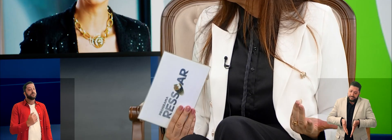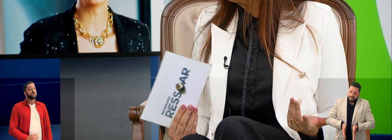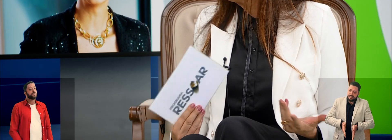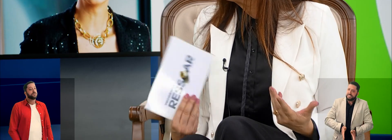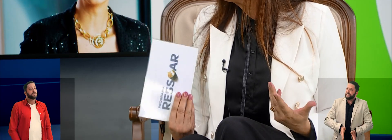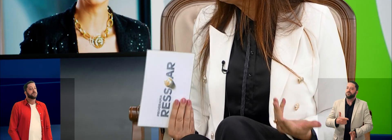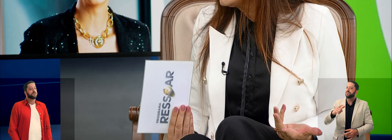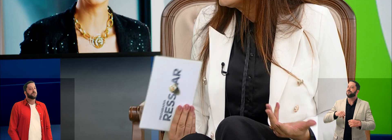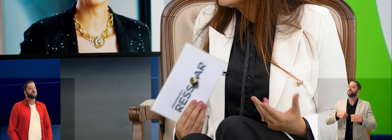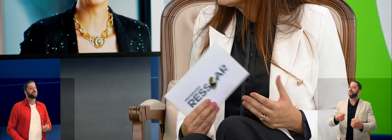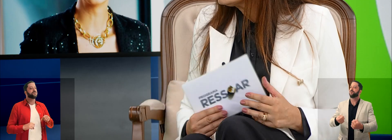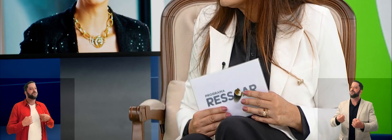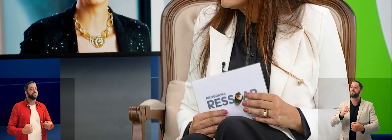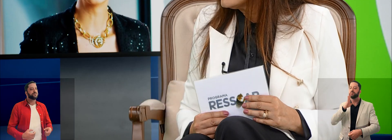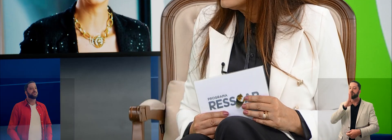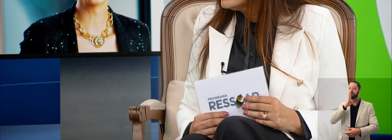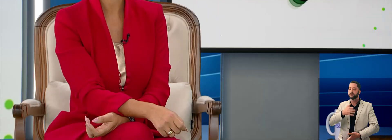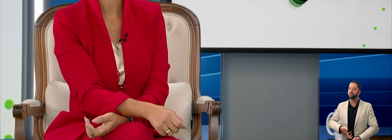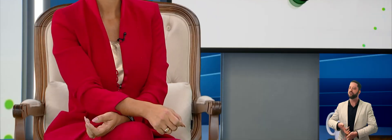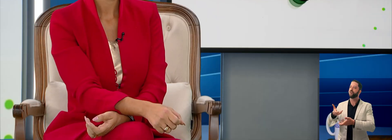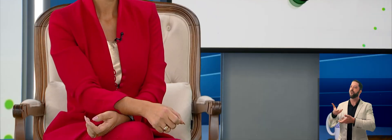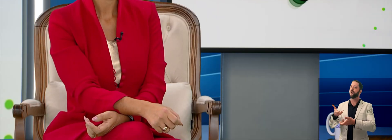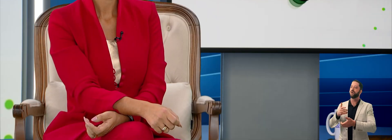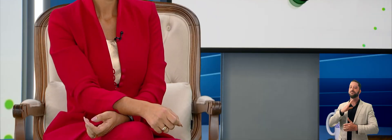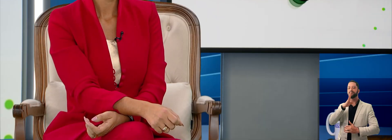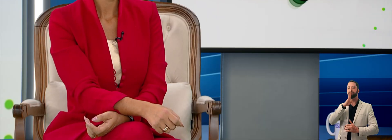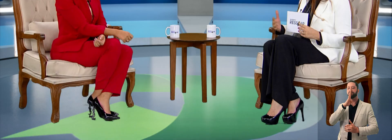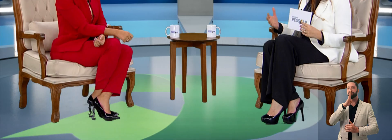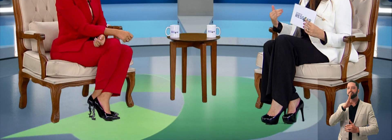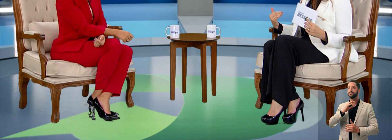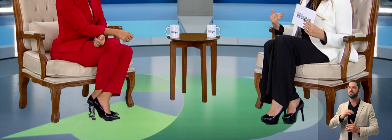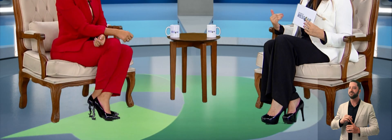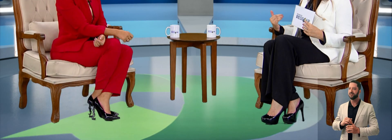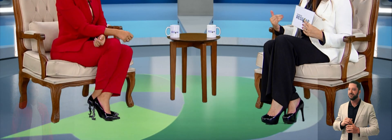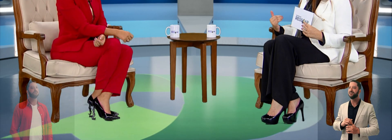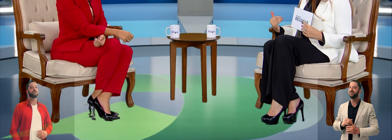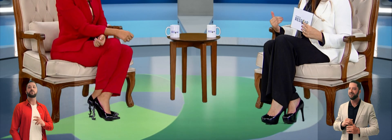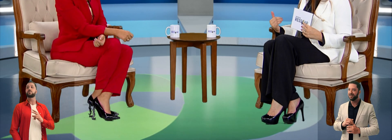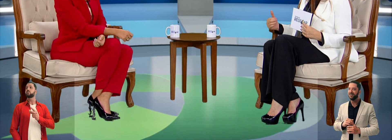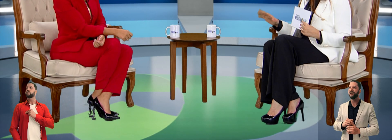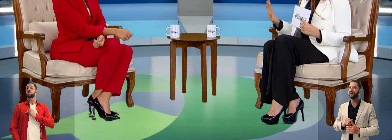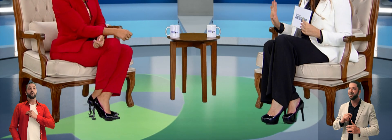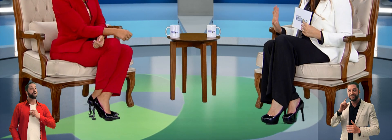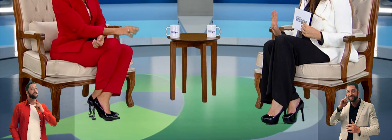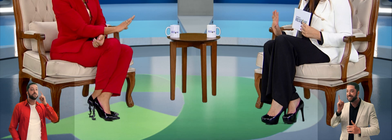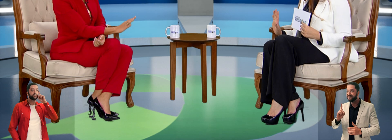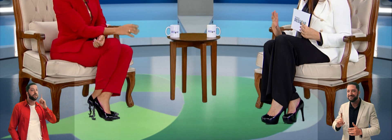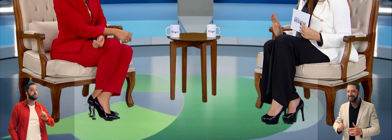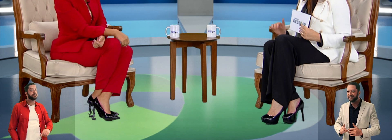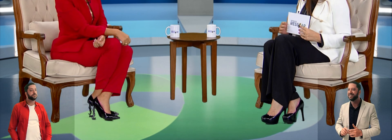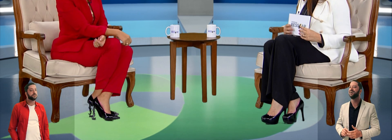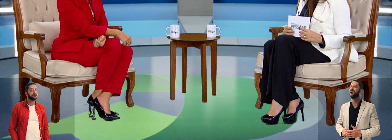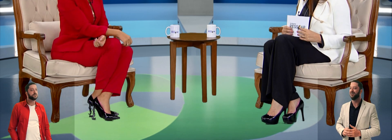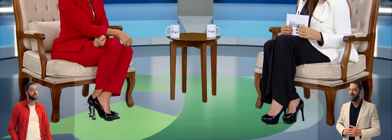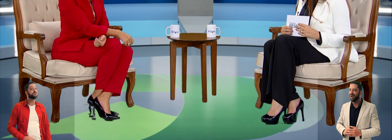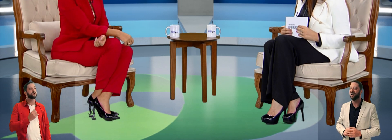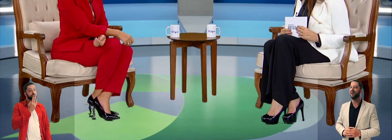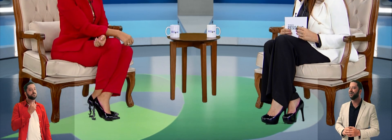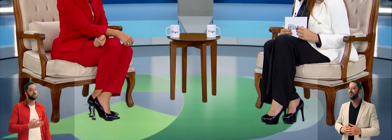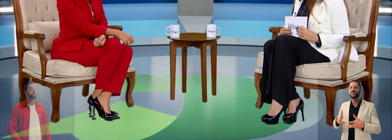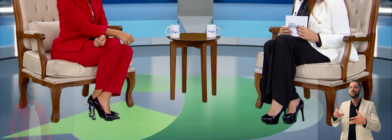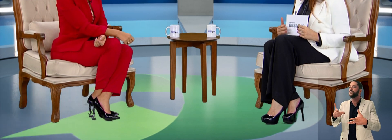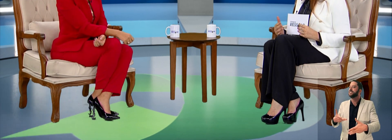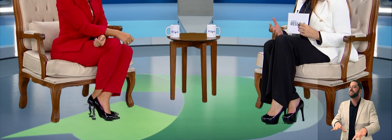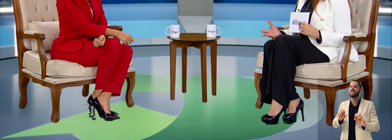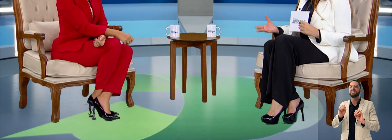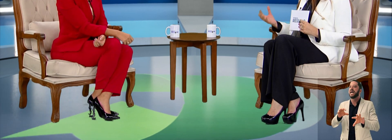fez esforço para nascer. Então, alguém tirou ela de lá. Nossa, na verdade, ela nem eu não sabia desse estudo. Você não sabia? Muito